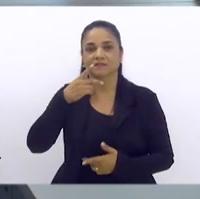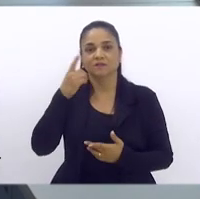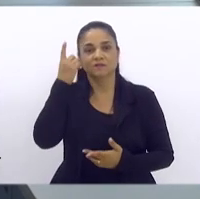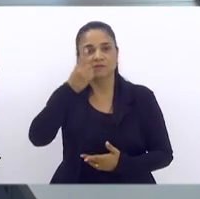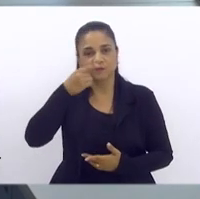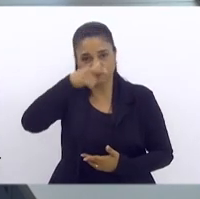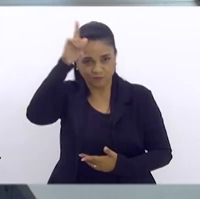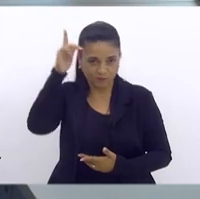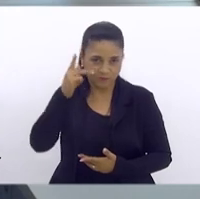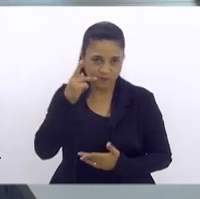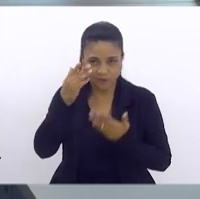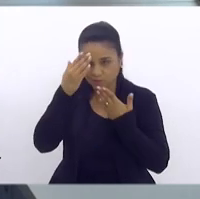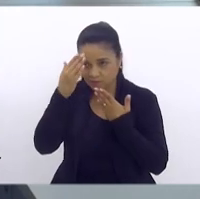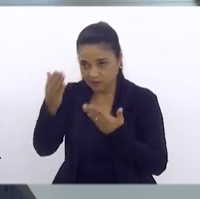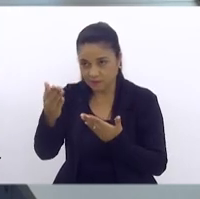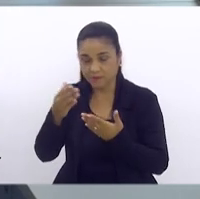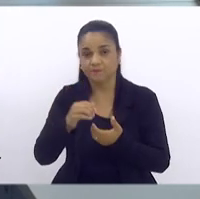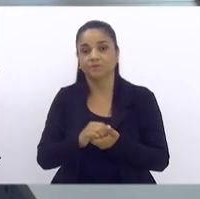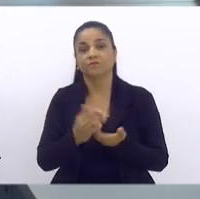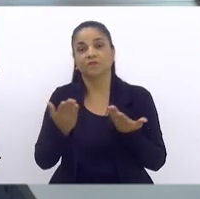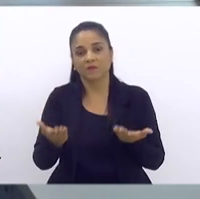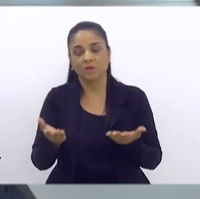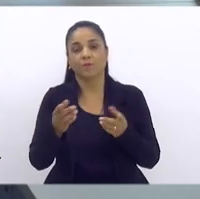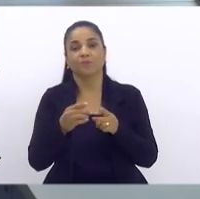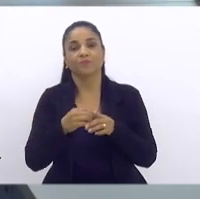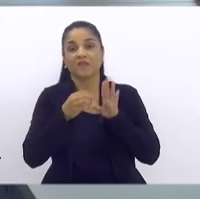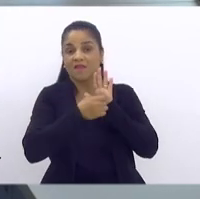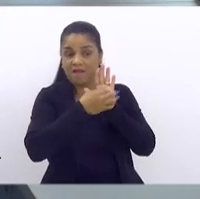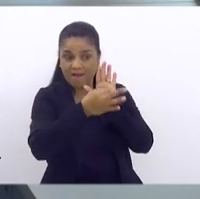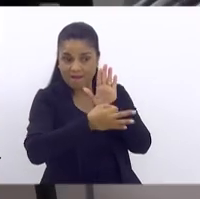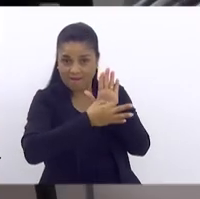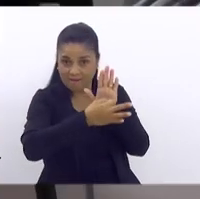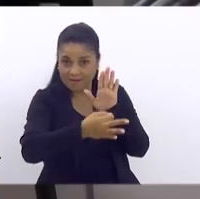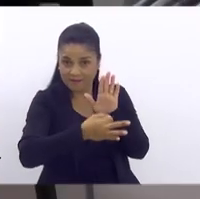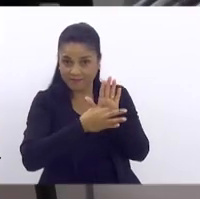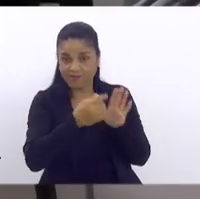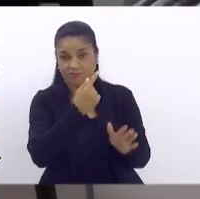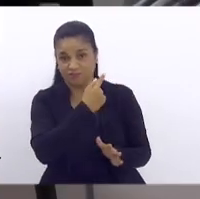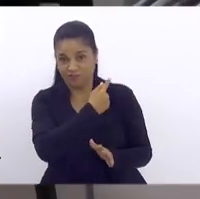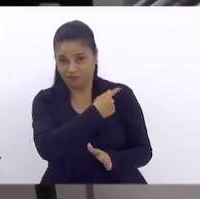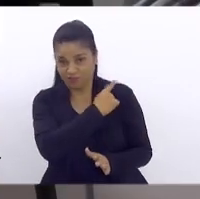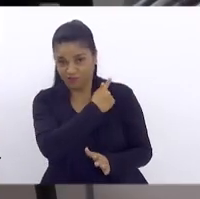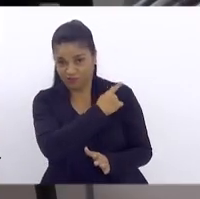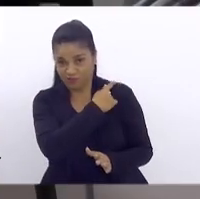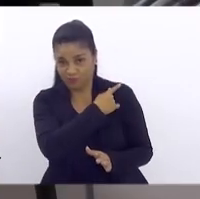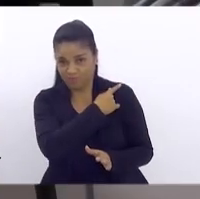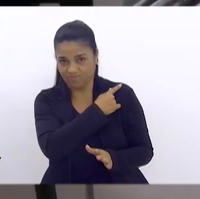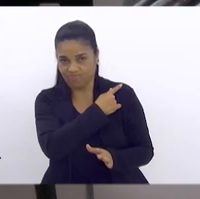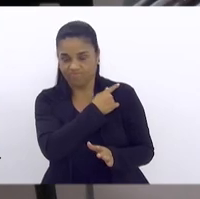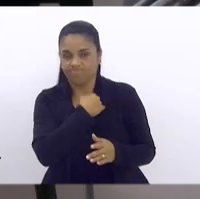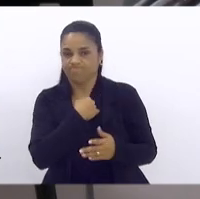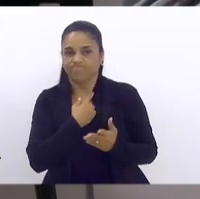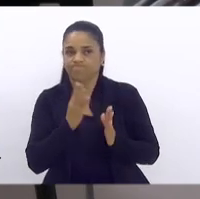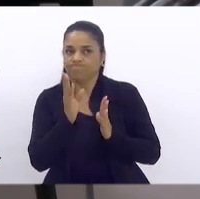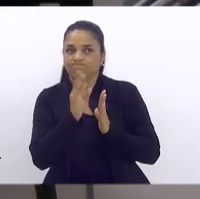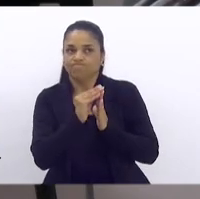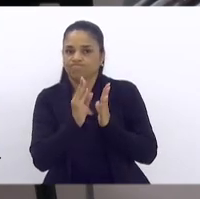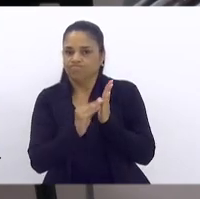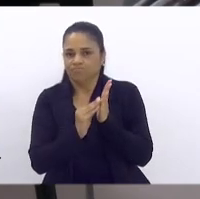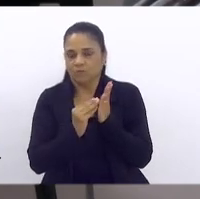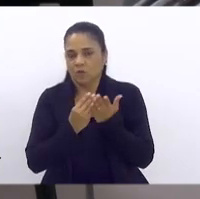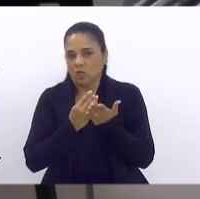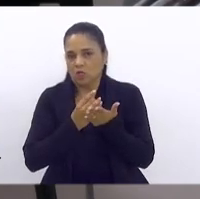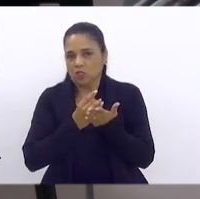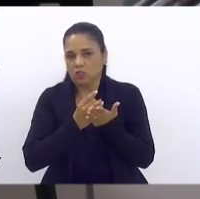Bom, em relação a críticas à gestão, a gente não colocou isso como discurso de ódio, porque a gente